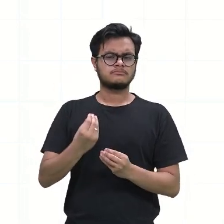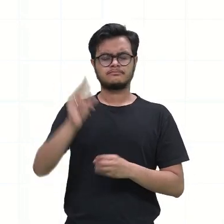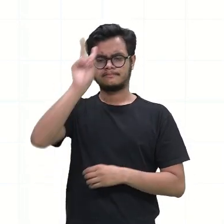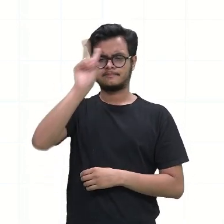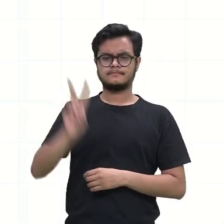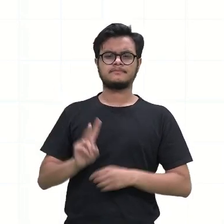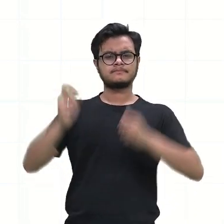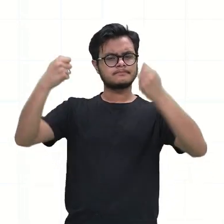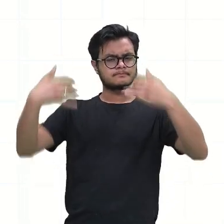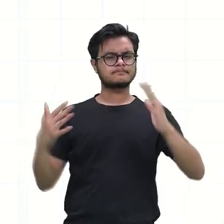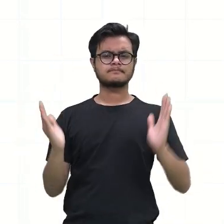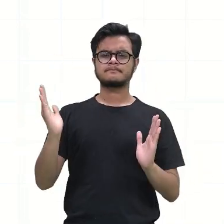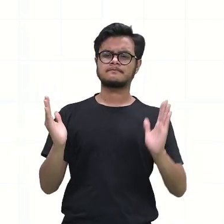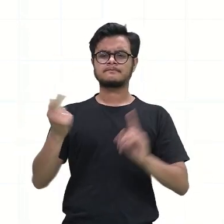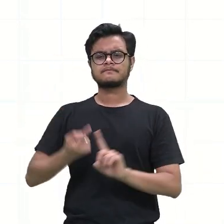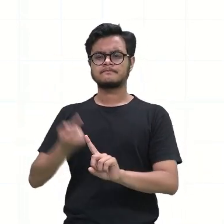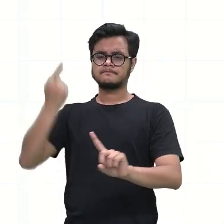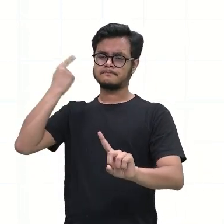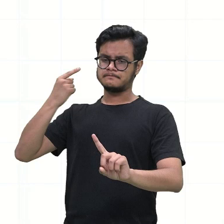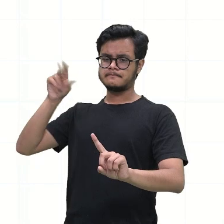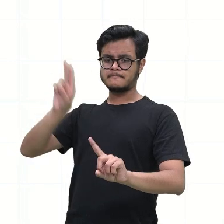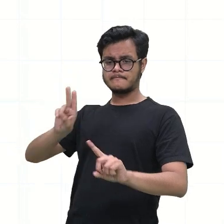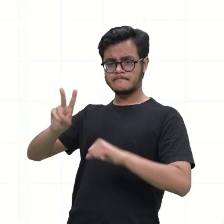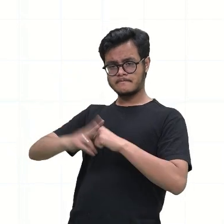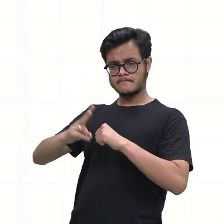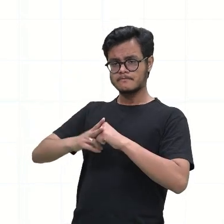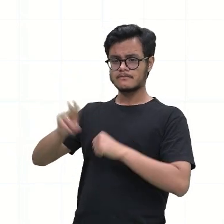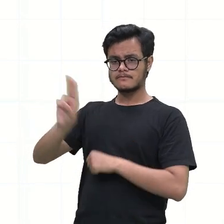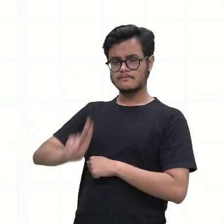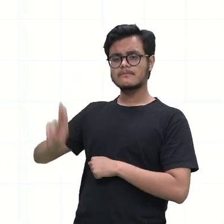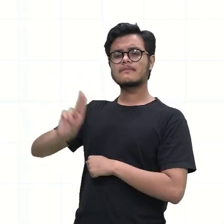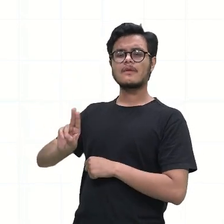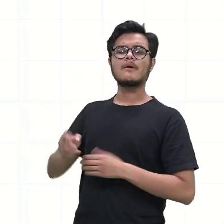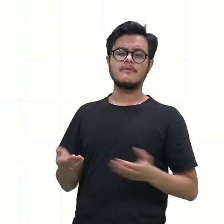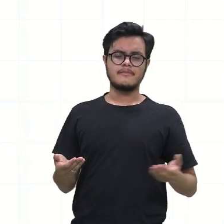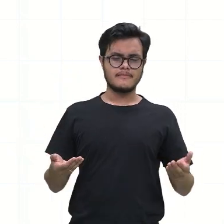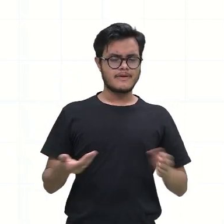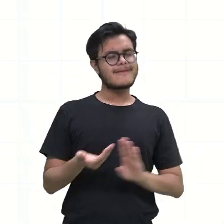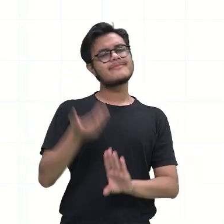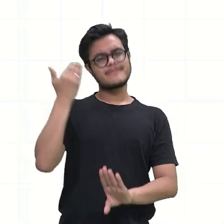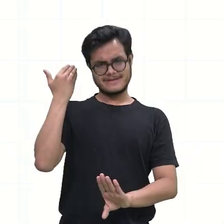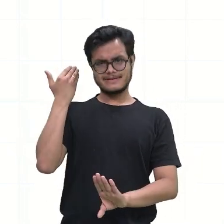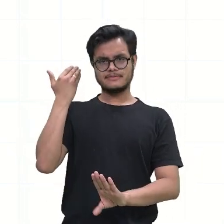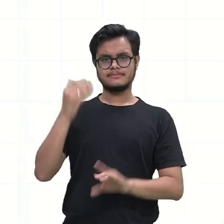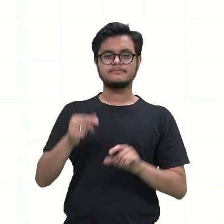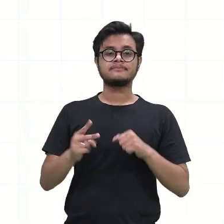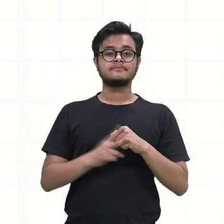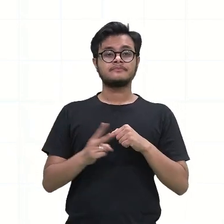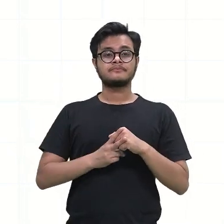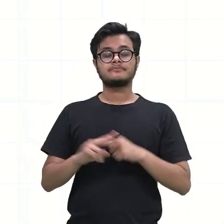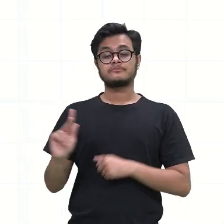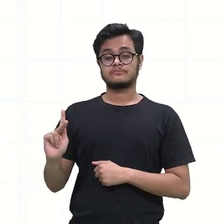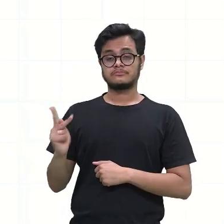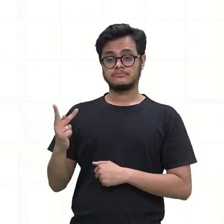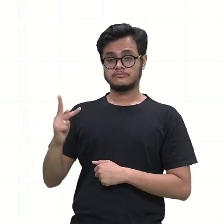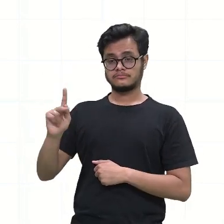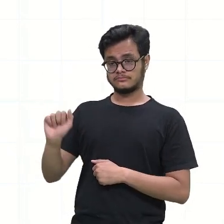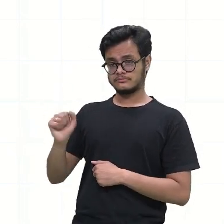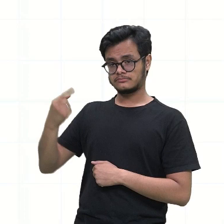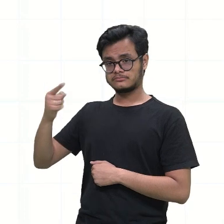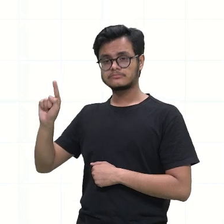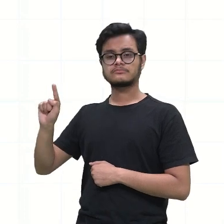passou há algum tempo. Então, os verbos vão estar praticamente todos ali no pretérito. Temos aí o verbo a, o verbo